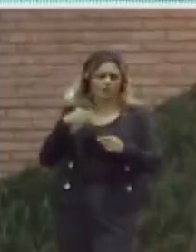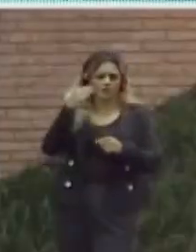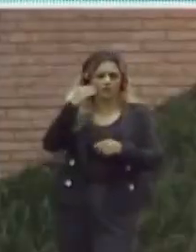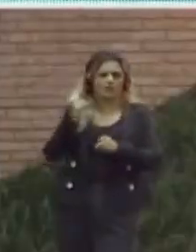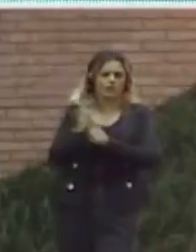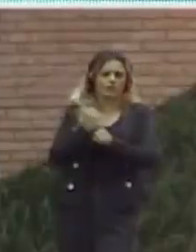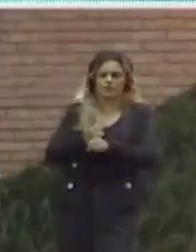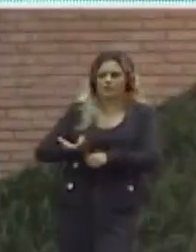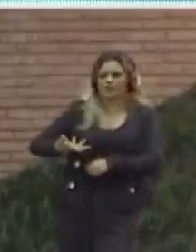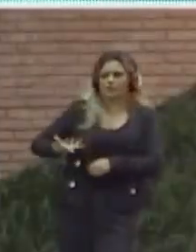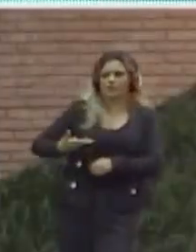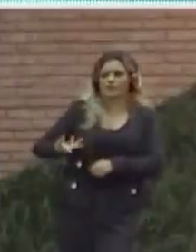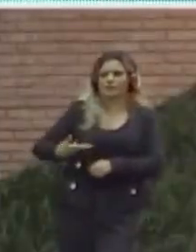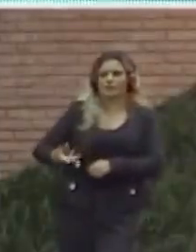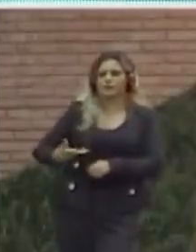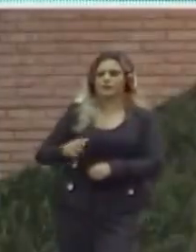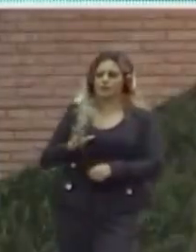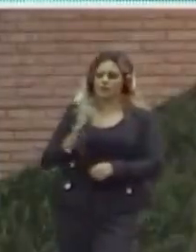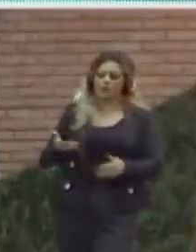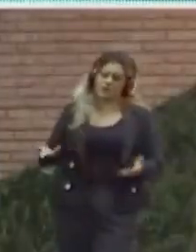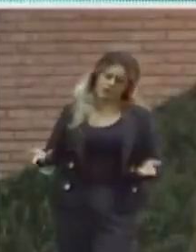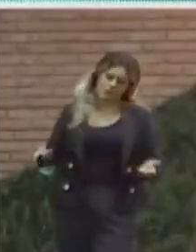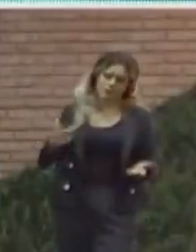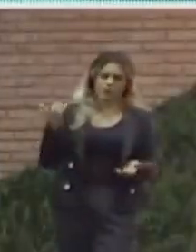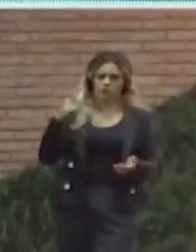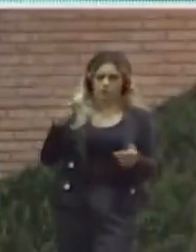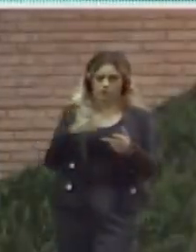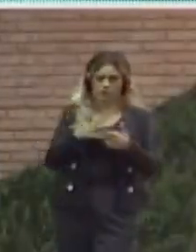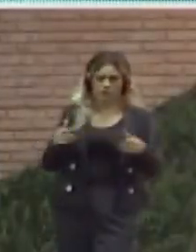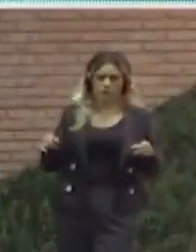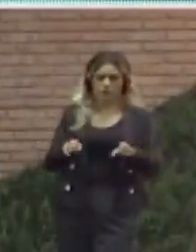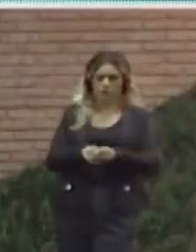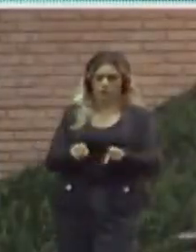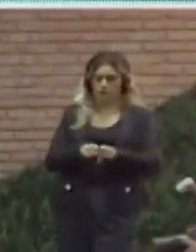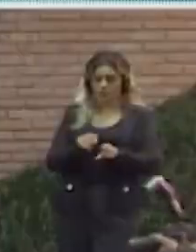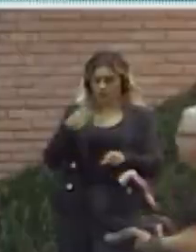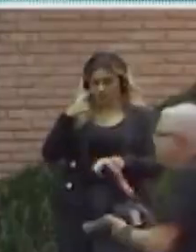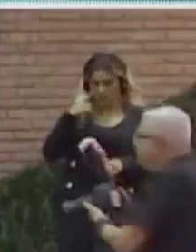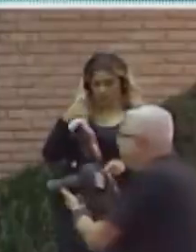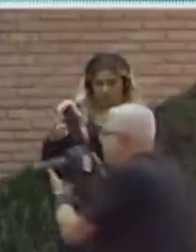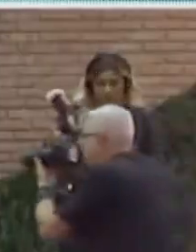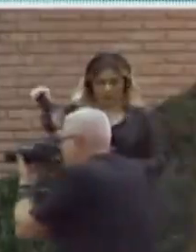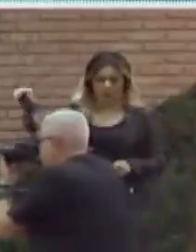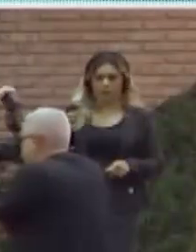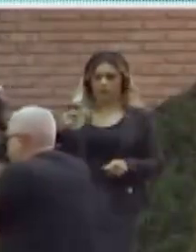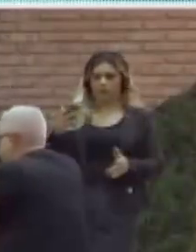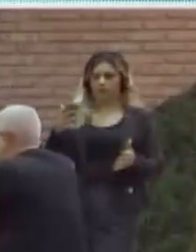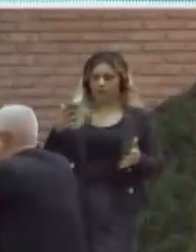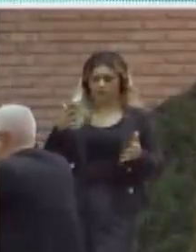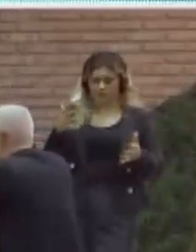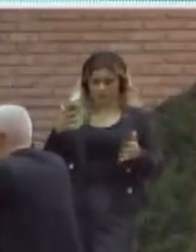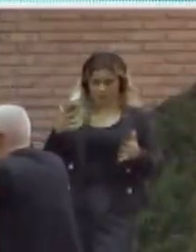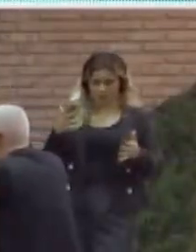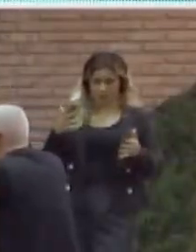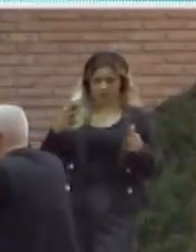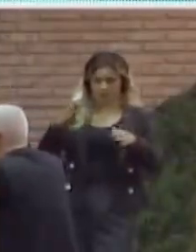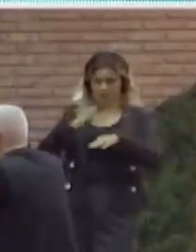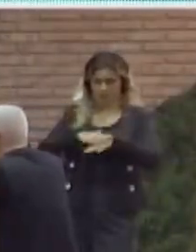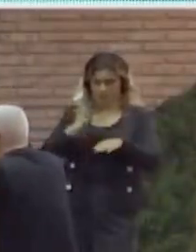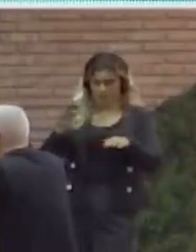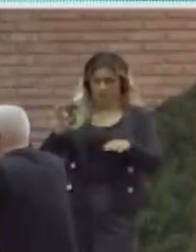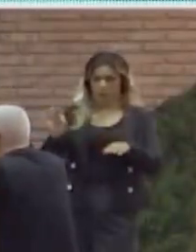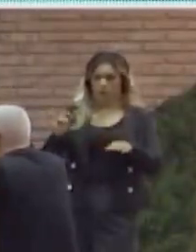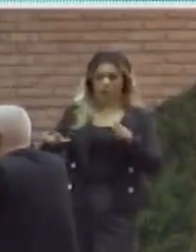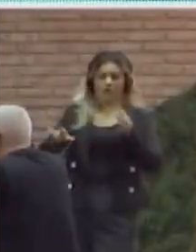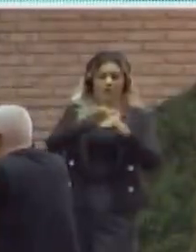né? Mas eu acho que outra coisa que me chamou a atenção para que isso aconteça é a capacidade